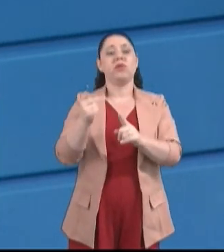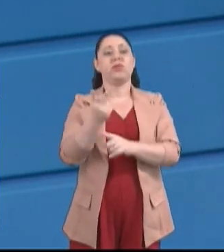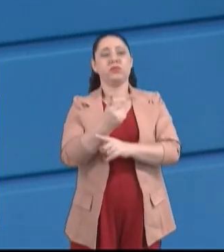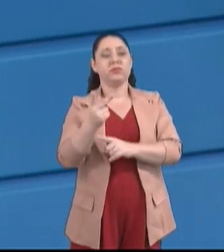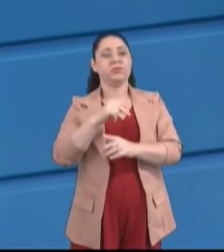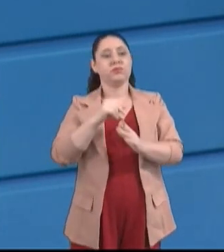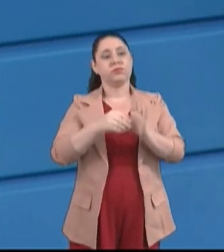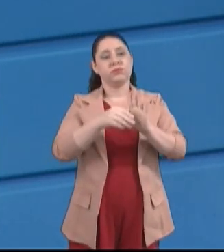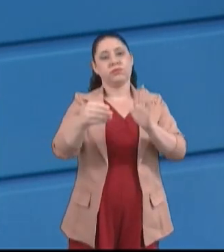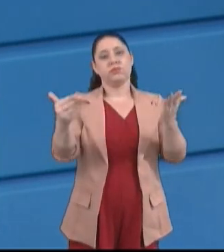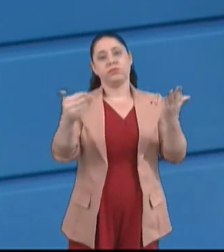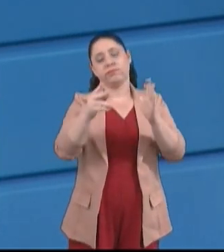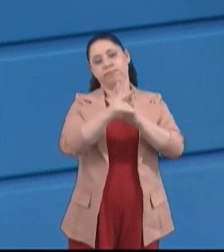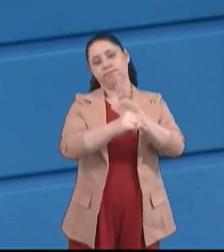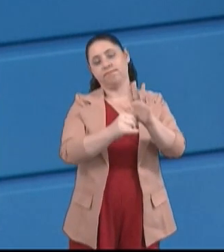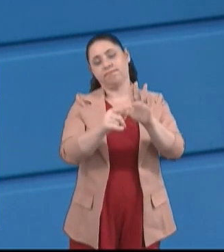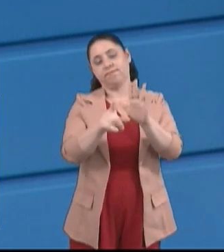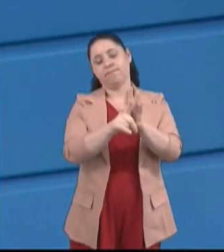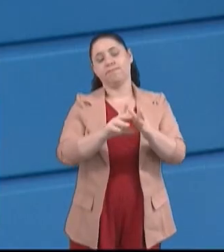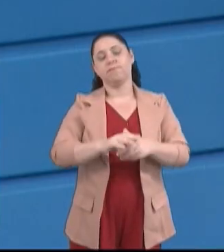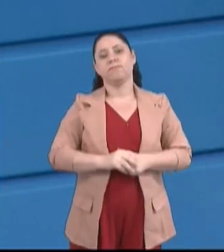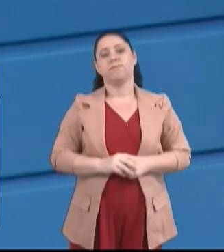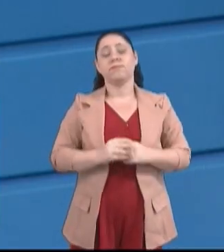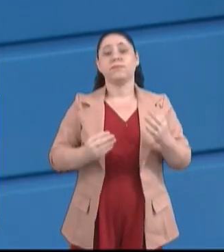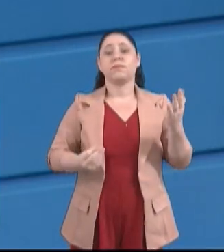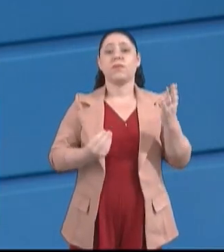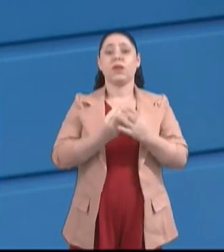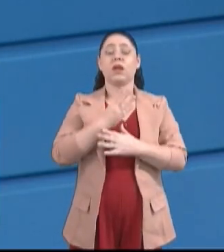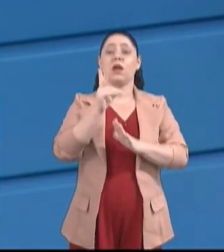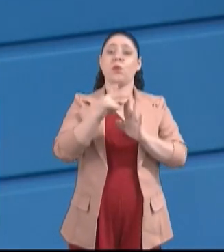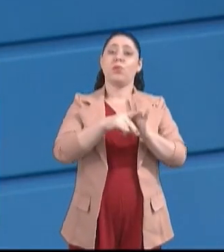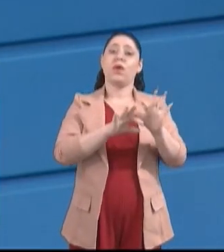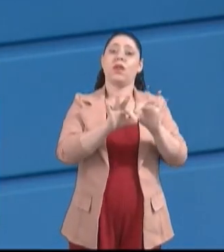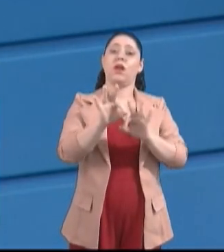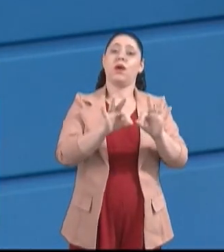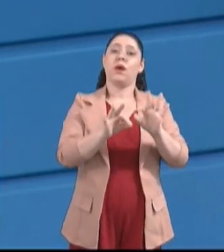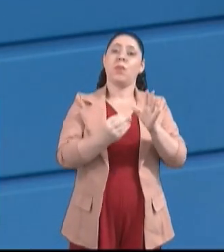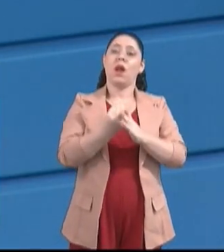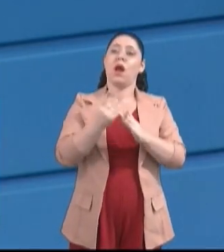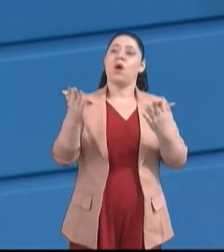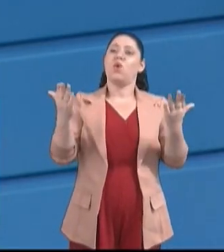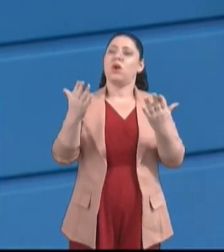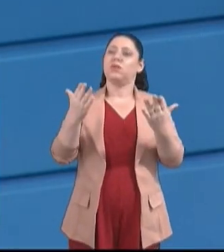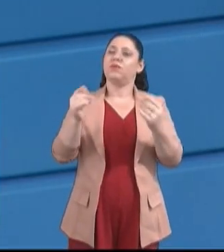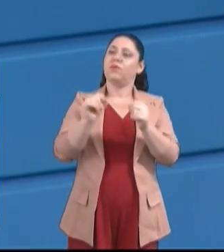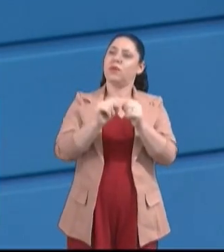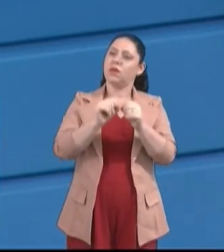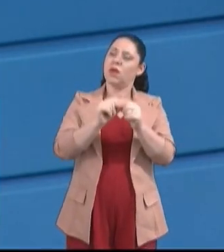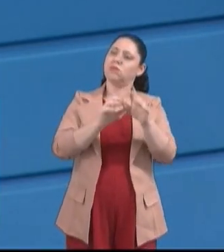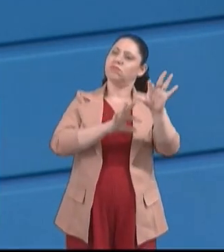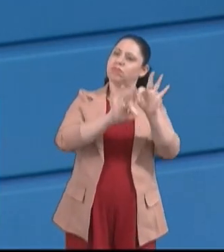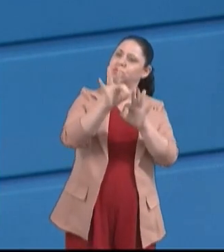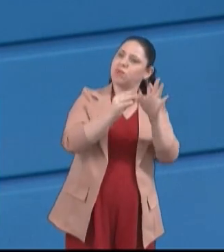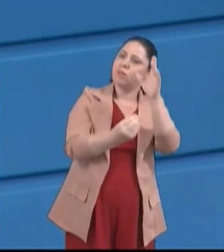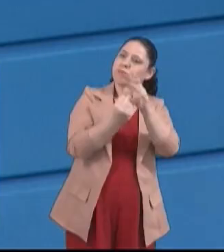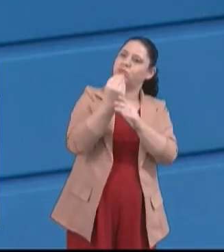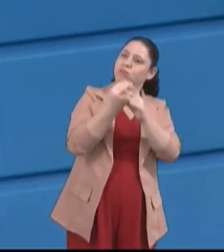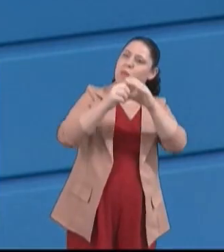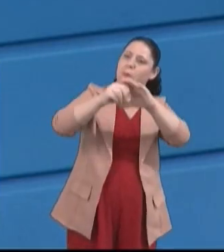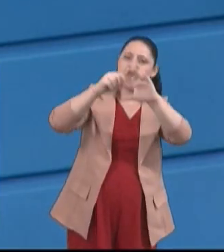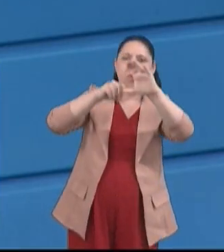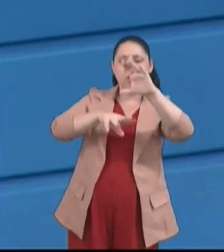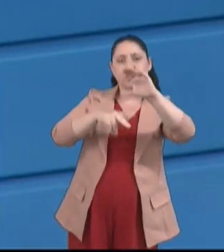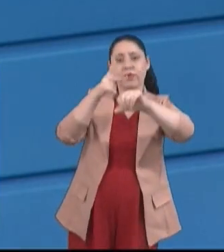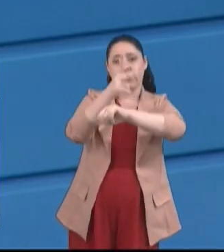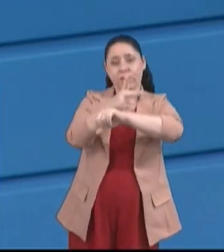encaminho esse projeto de lei que cria esse programa, constituindo a produção e disponibilização dos